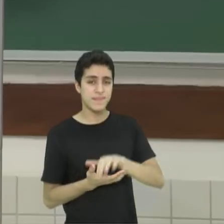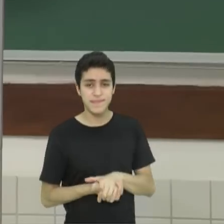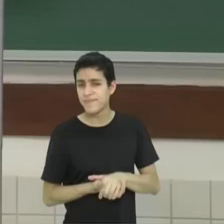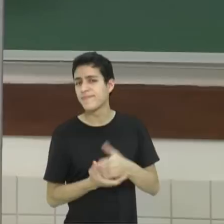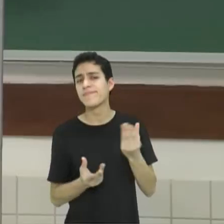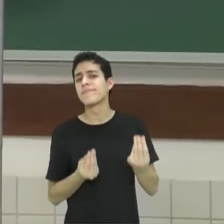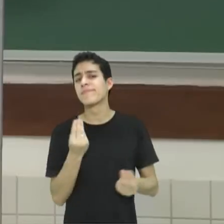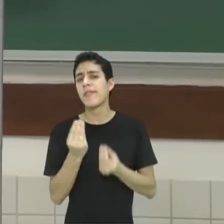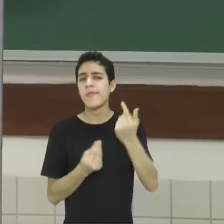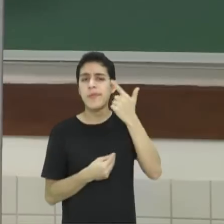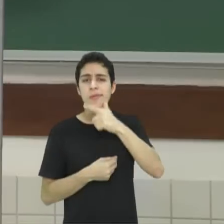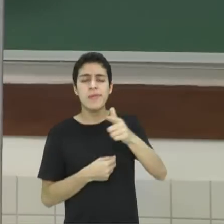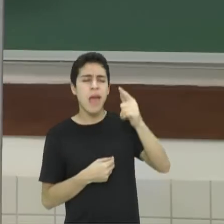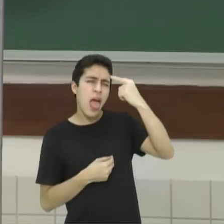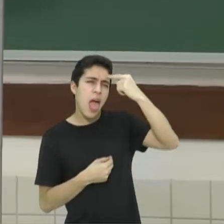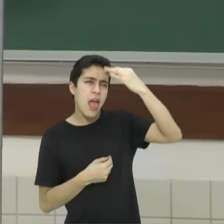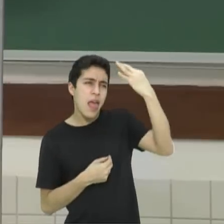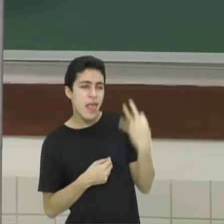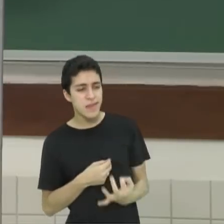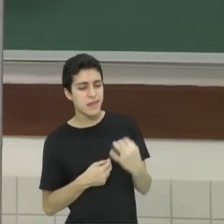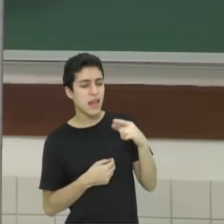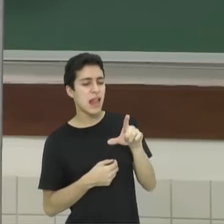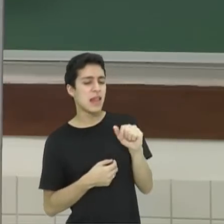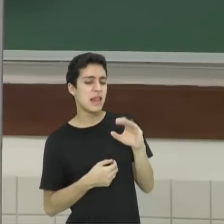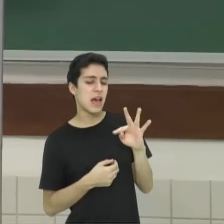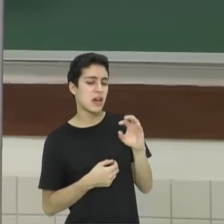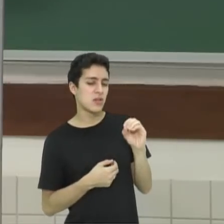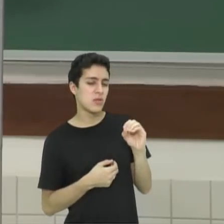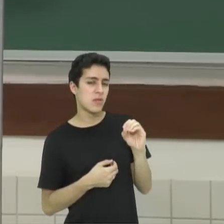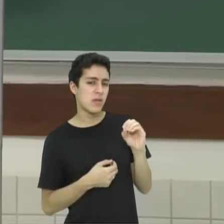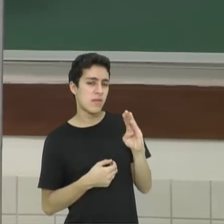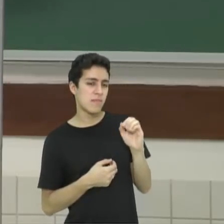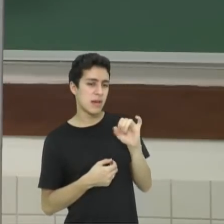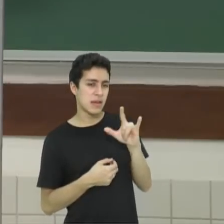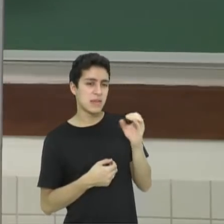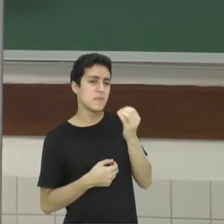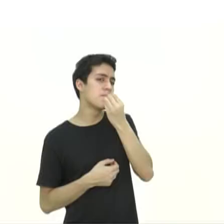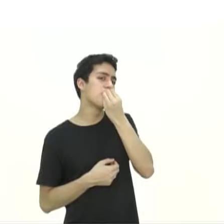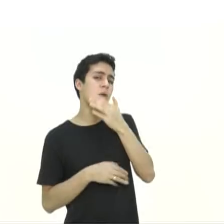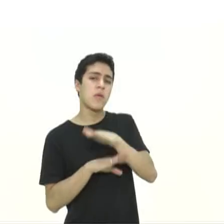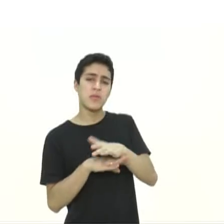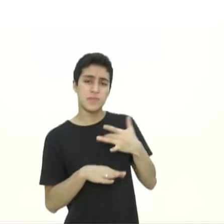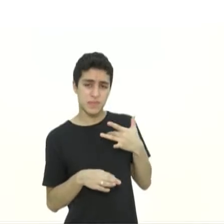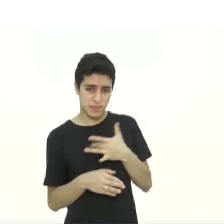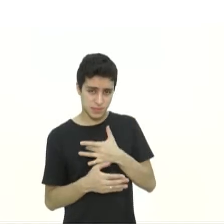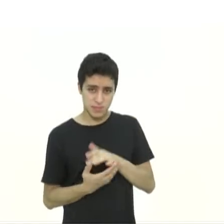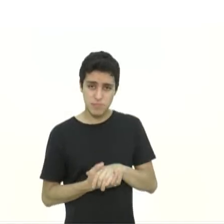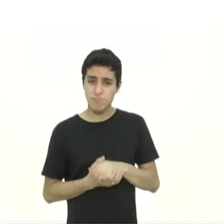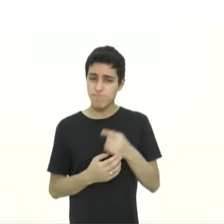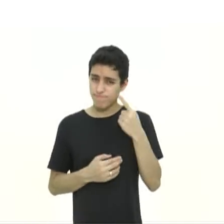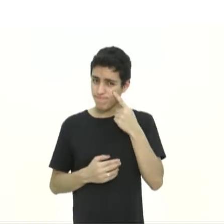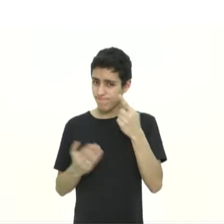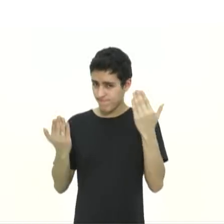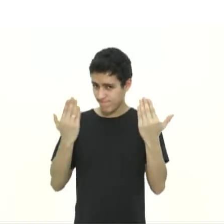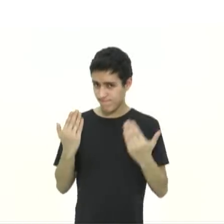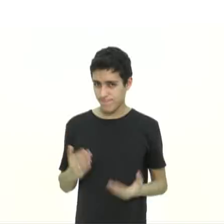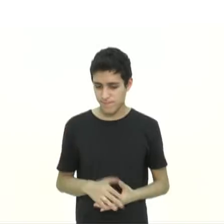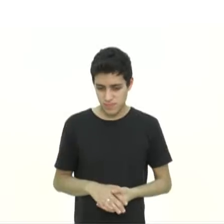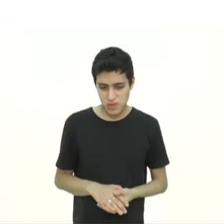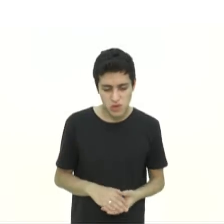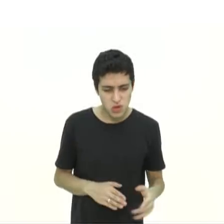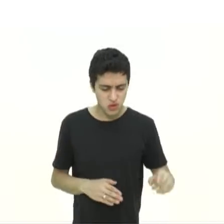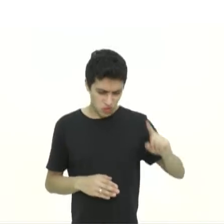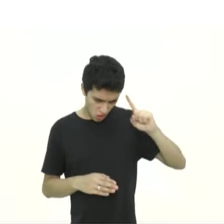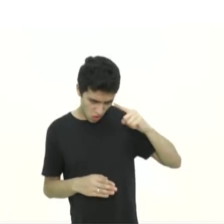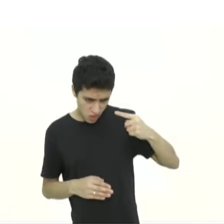você conseguiu adivinhar que os lactobacilos fazem bem à saúde? Vamos reler o trecho analisado. Todos os